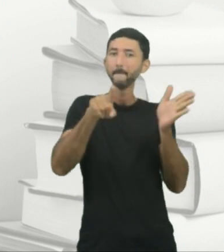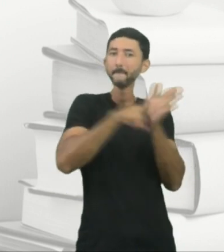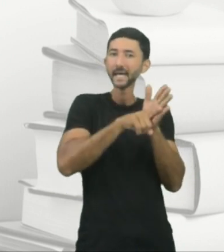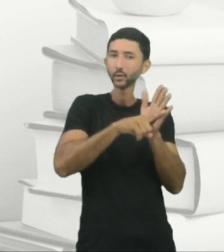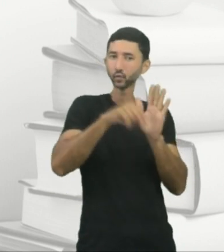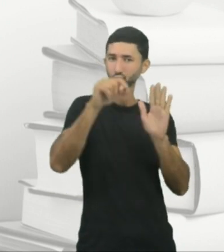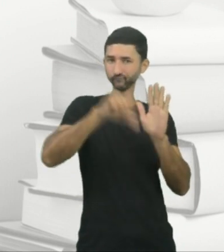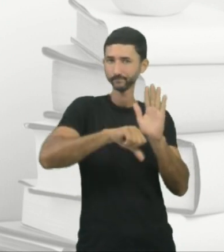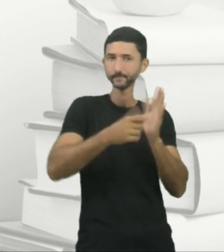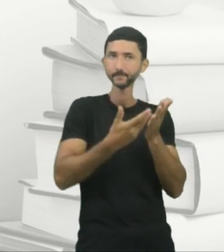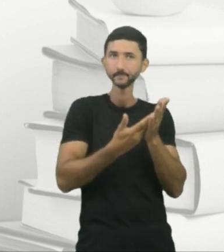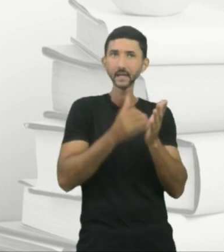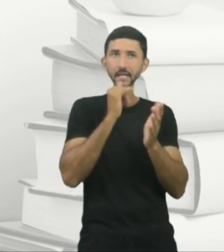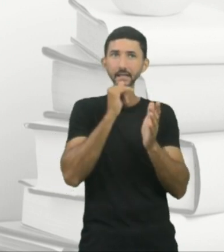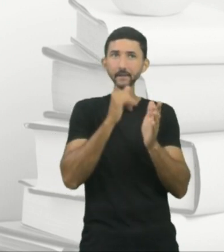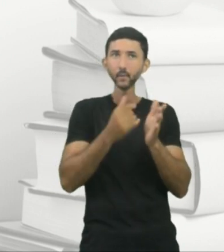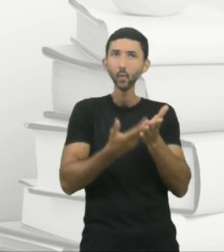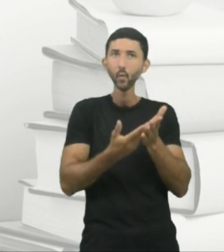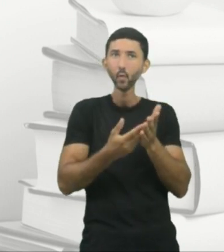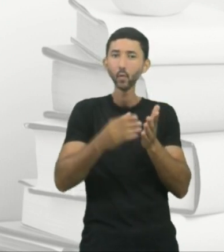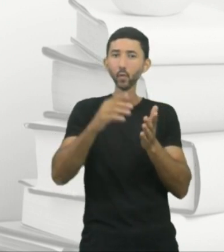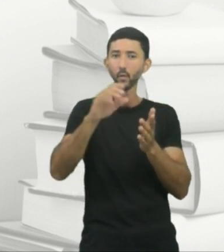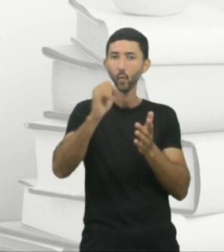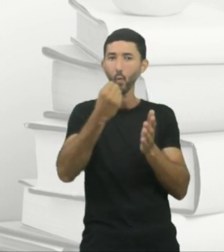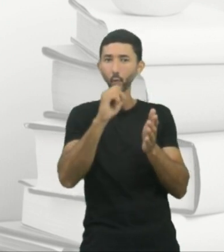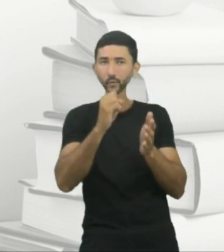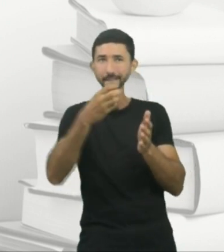Ou seja, é um débito de R$